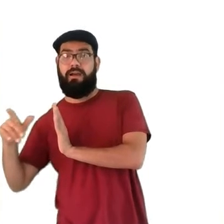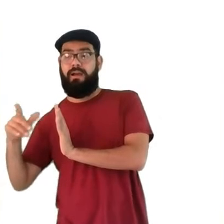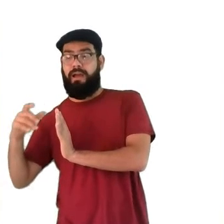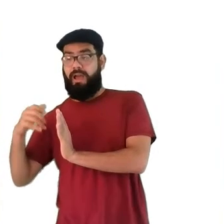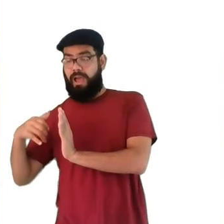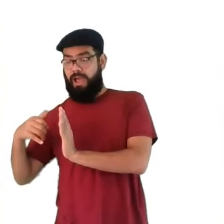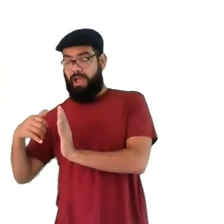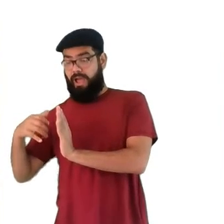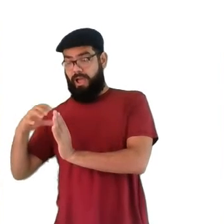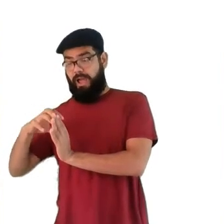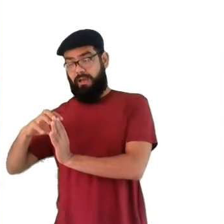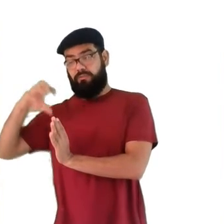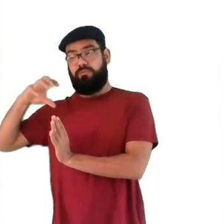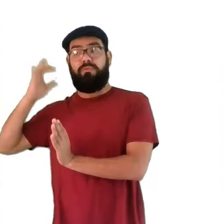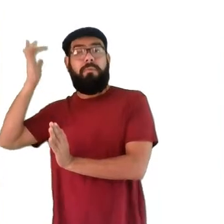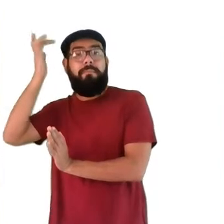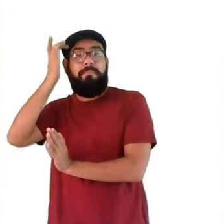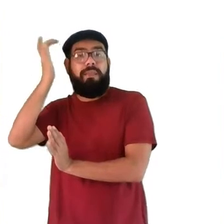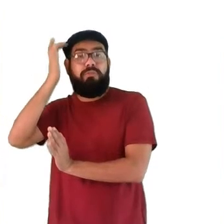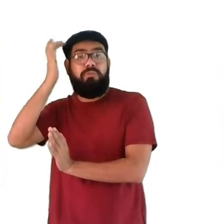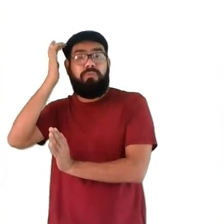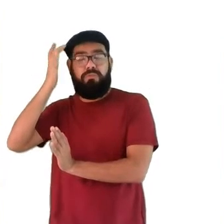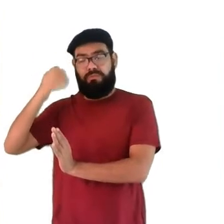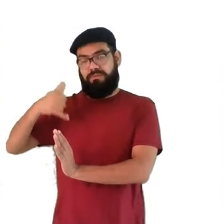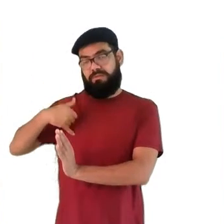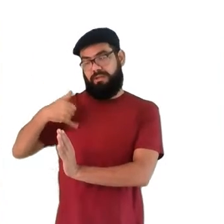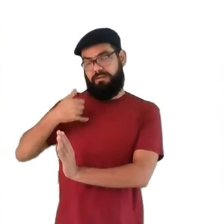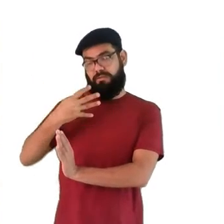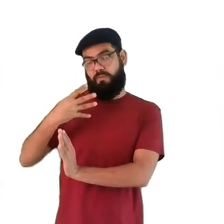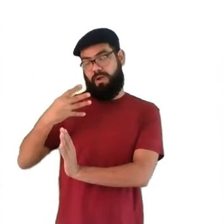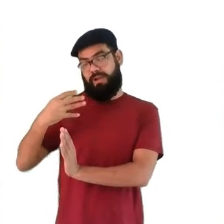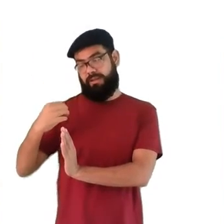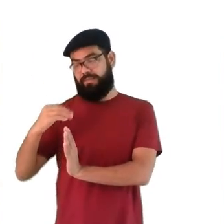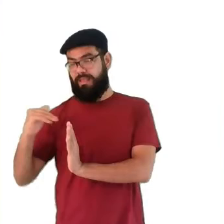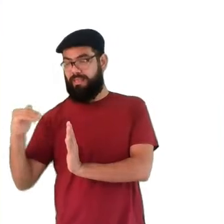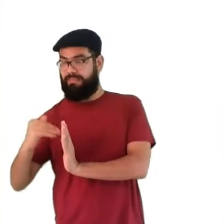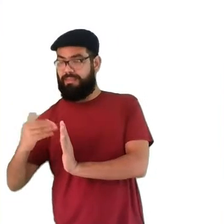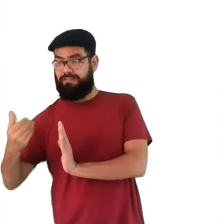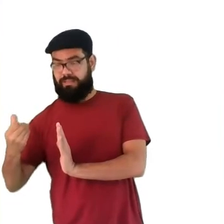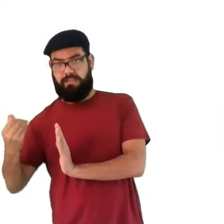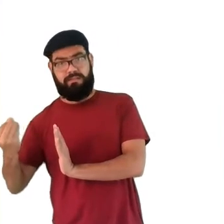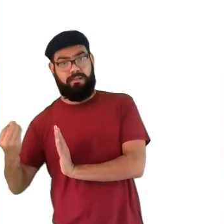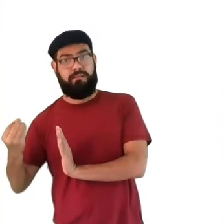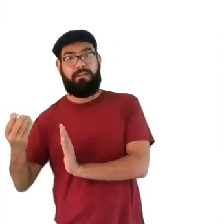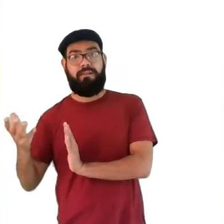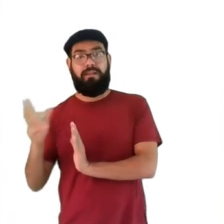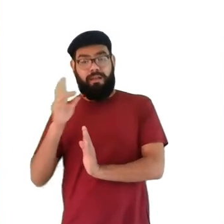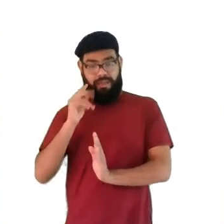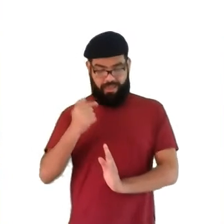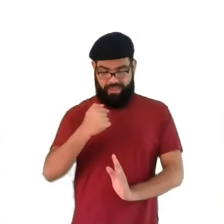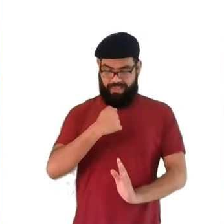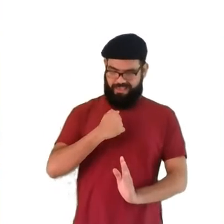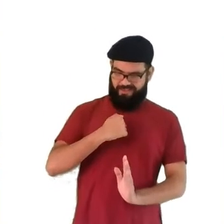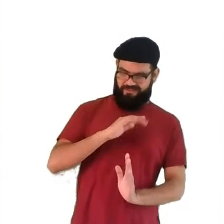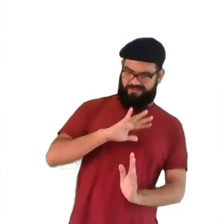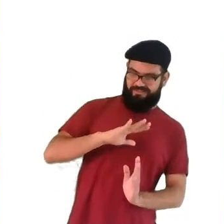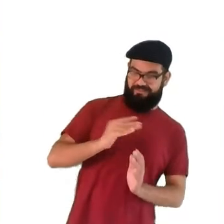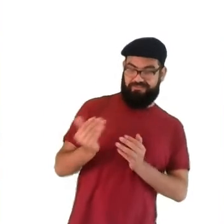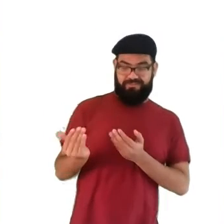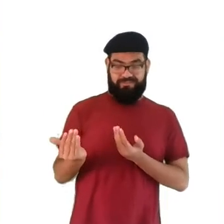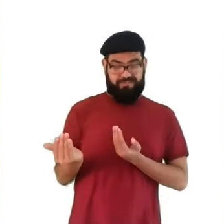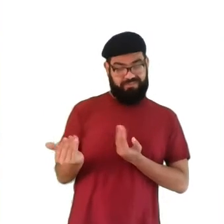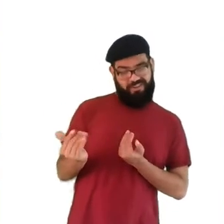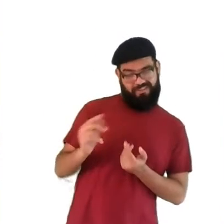que vai dos 40 aos 60 anos. Eu estou aqui na transição do adulto jovem, né, para um